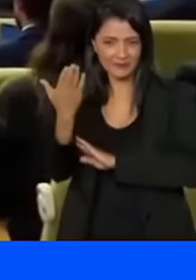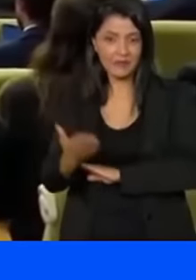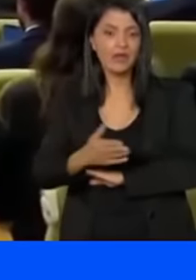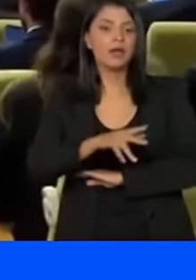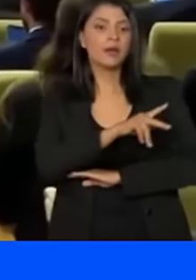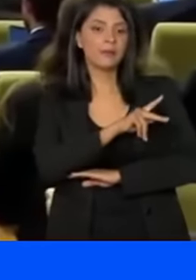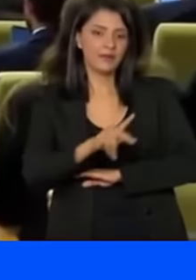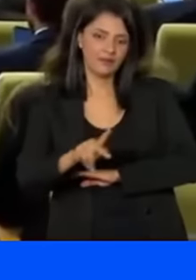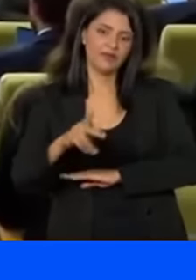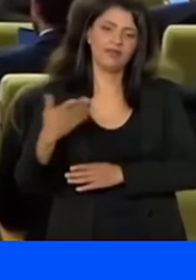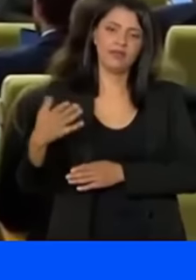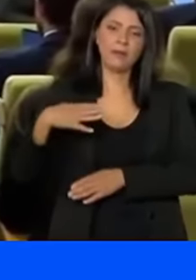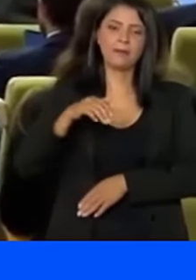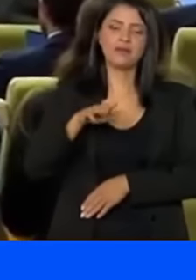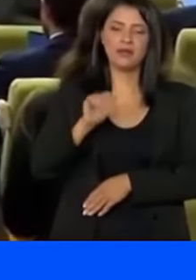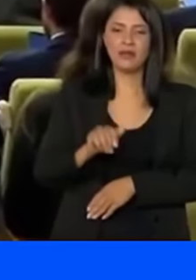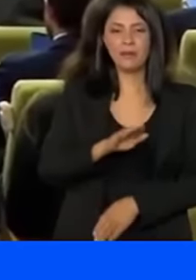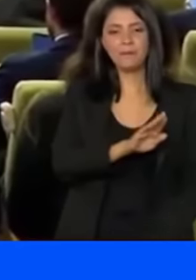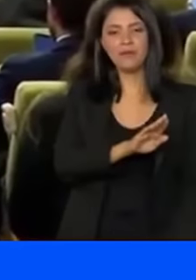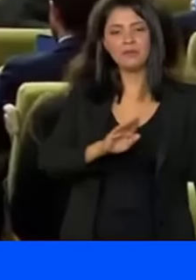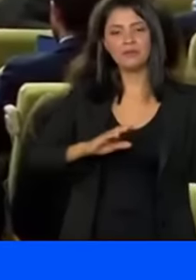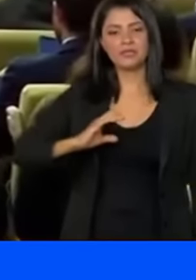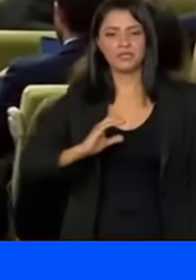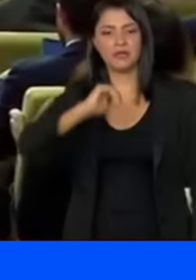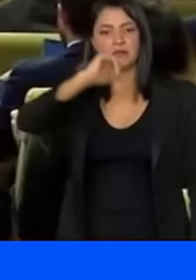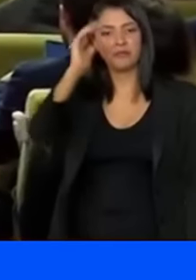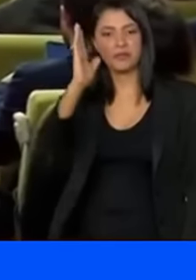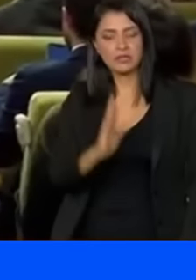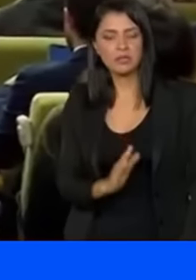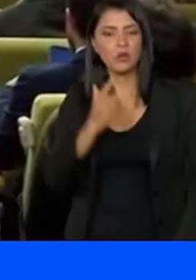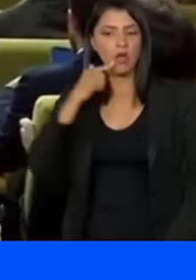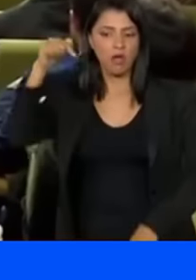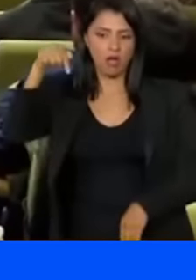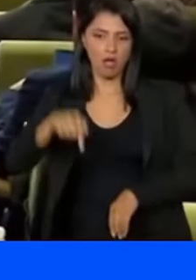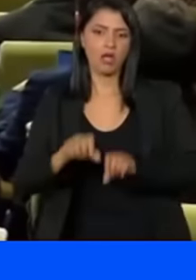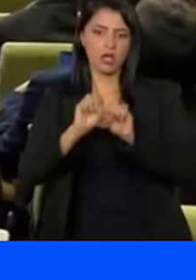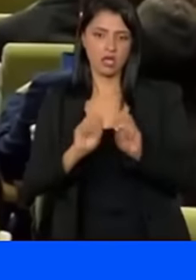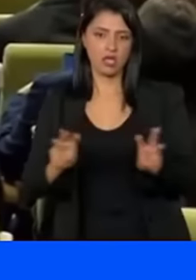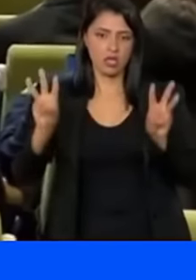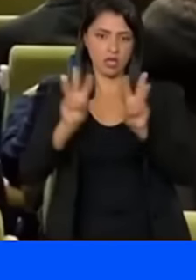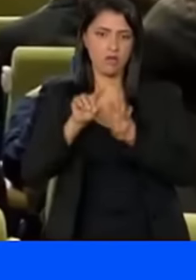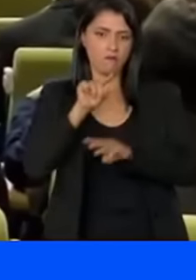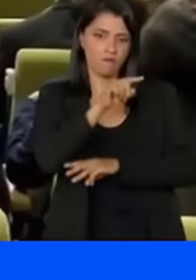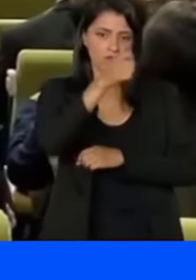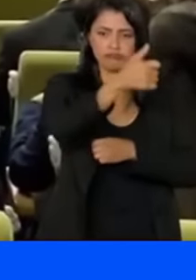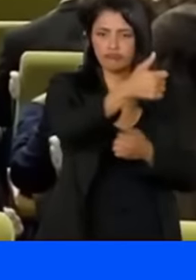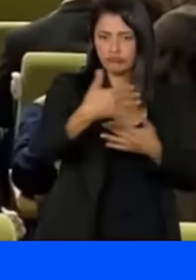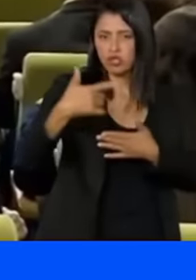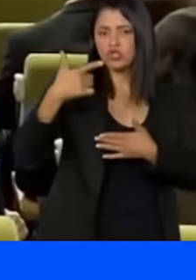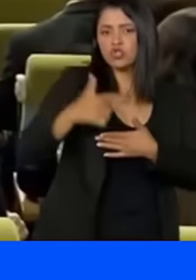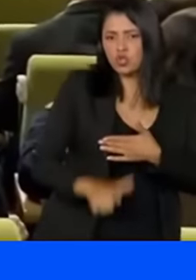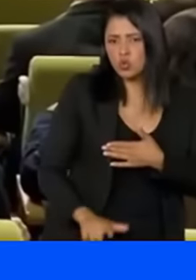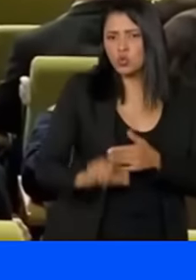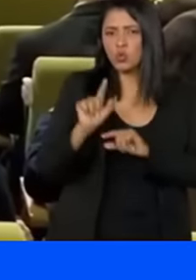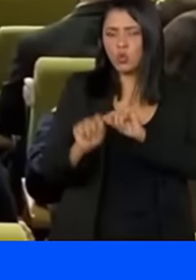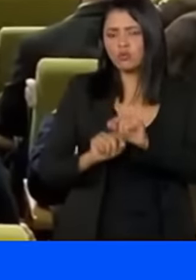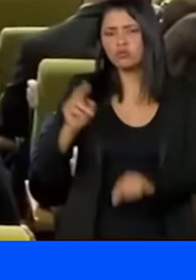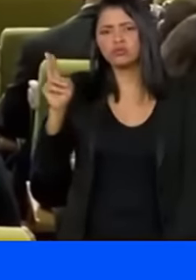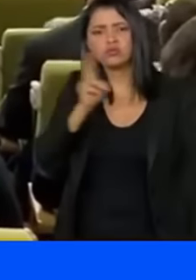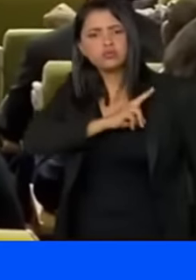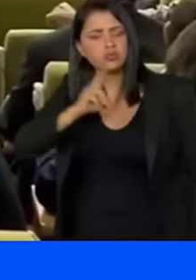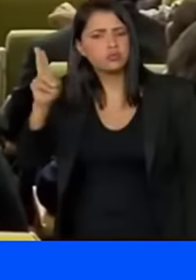Presidente, Mariana Chances, da BBC Brasil. Presidente, aqui na ONU, o senhor repetiu sobre a urgência e